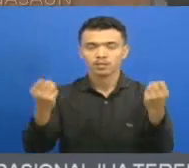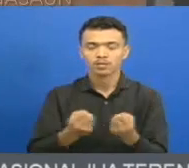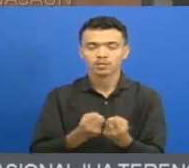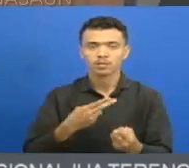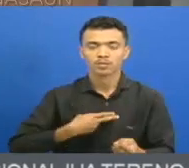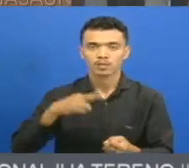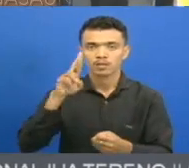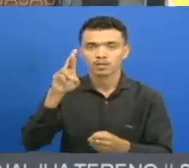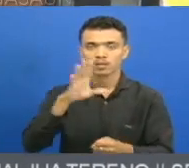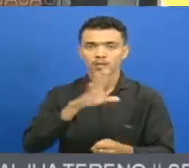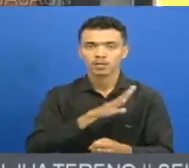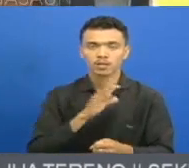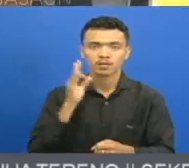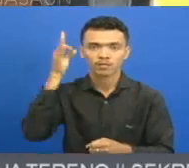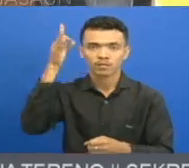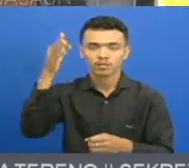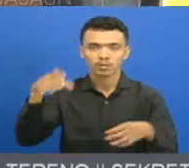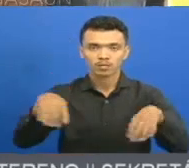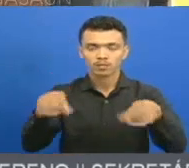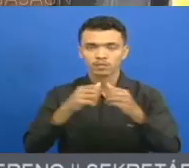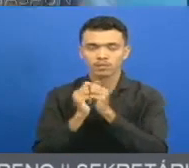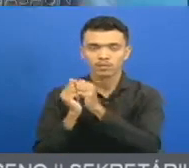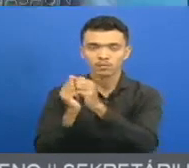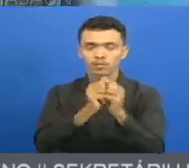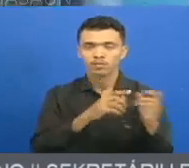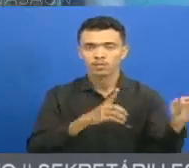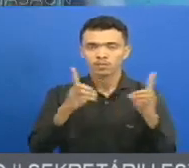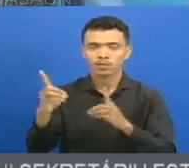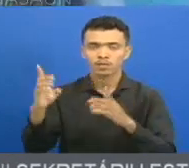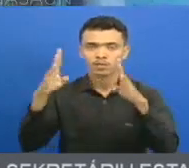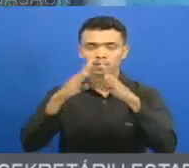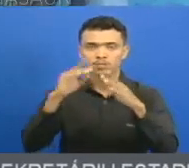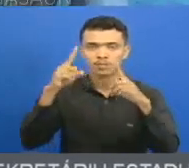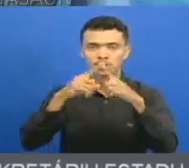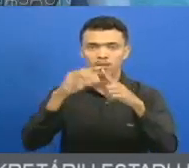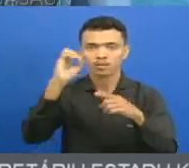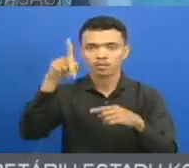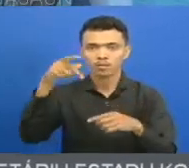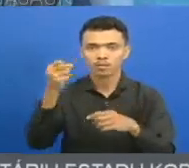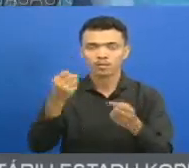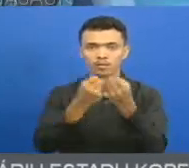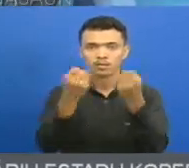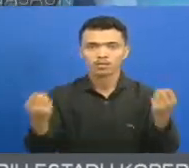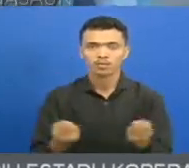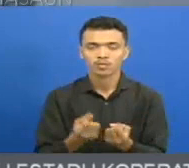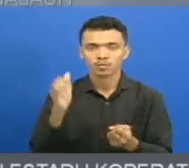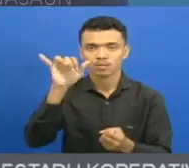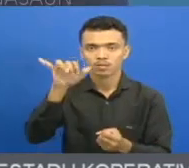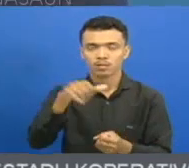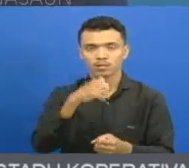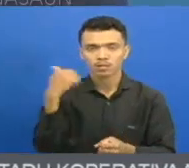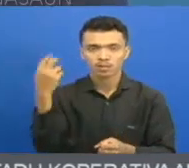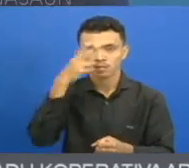a futuro. Continua serviço a mútuo que restabelece mos residência do OPS e a Suco Sira Saluk nebe identificado